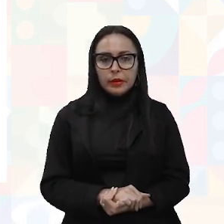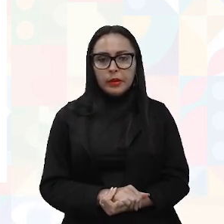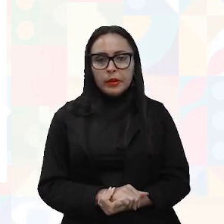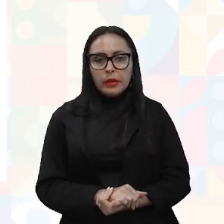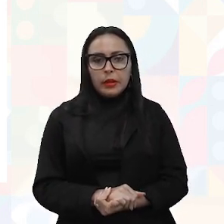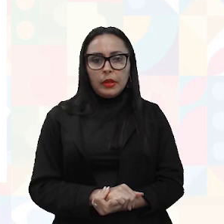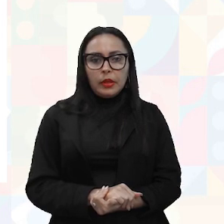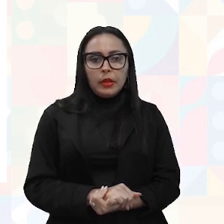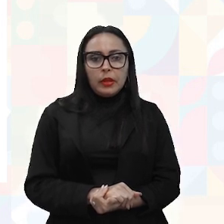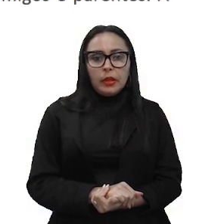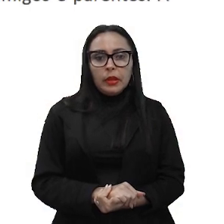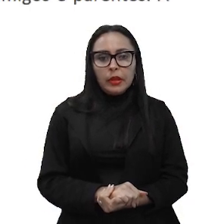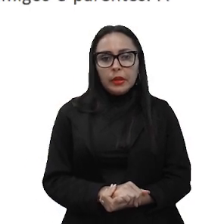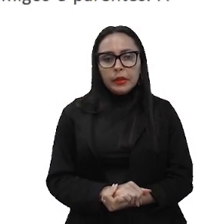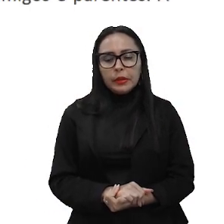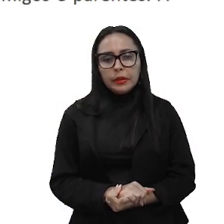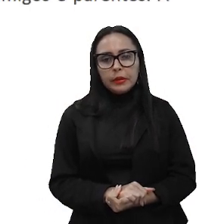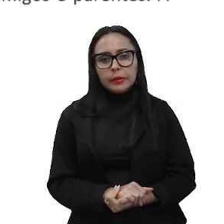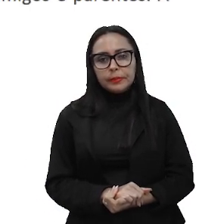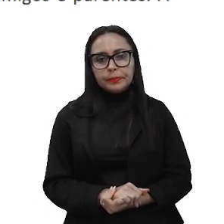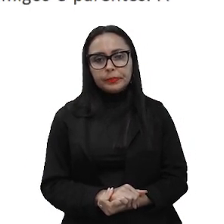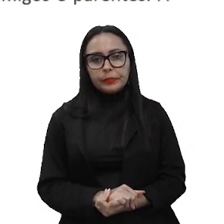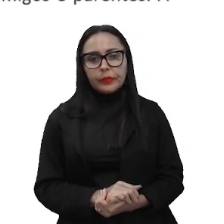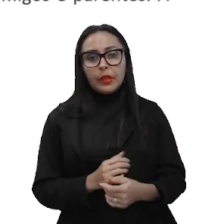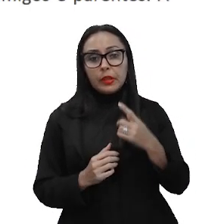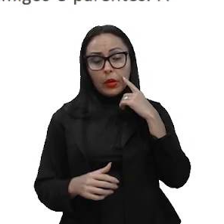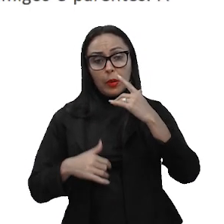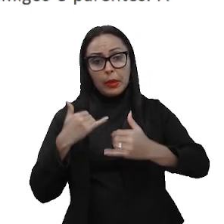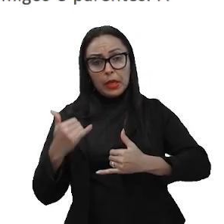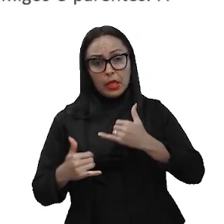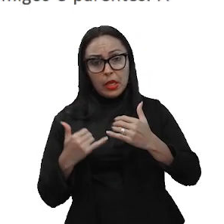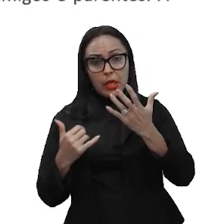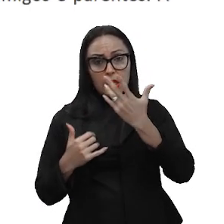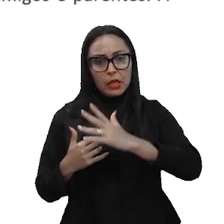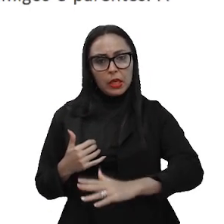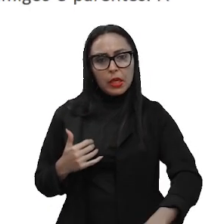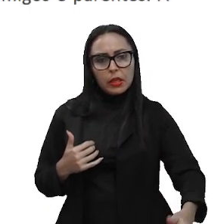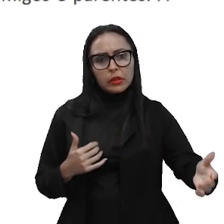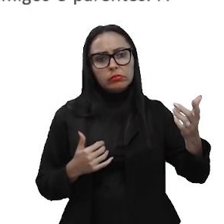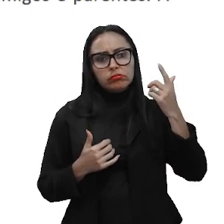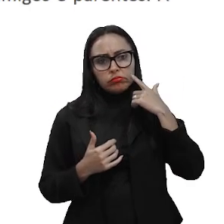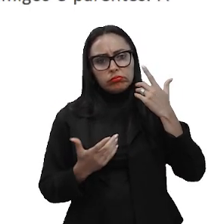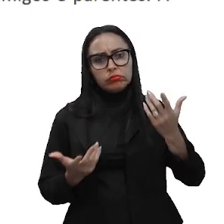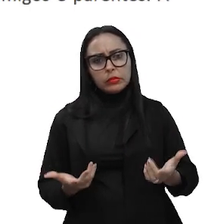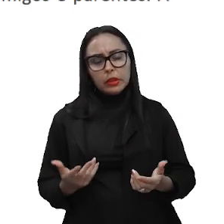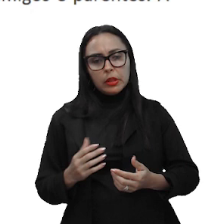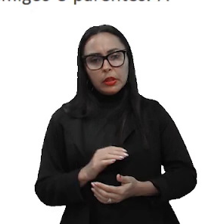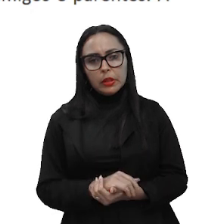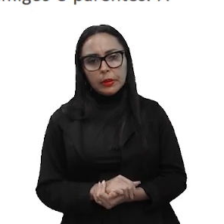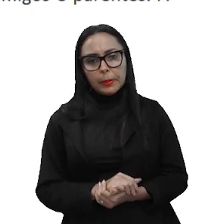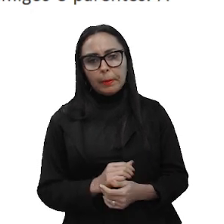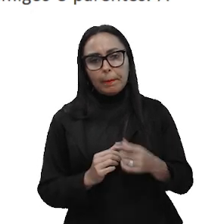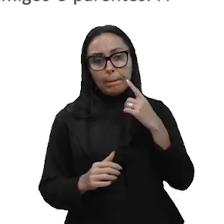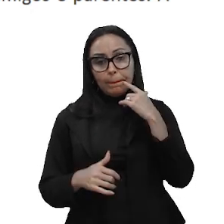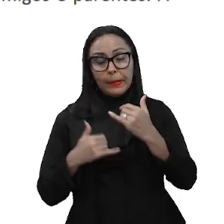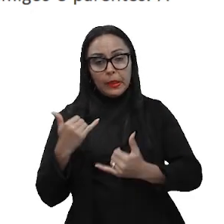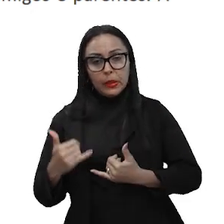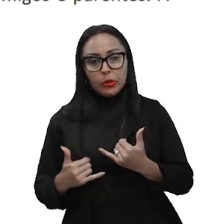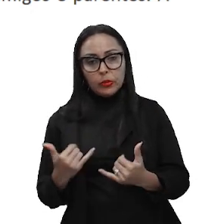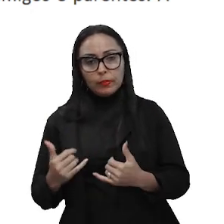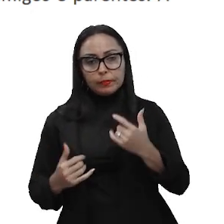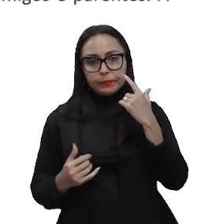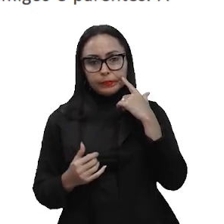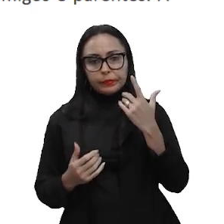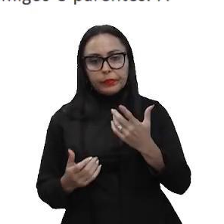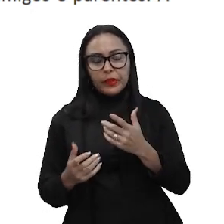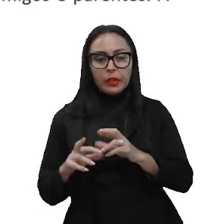passando aqui para uma questão importante. Tipo, jogo é brincadeira de criança? E aí, tipo, sobre jogo, brincadeira e brinquedo. Vários autores